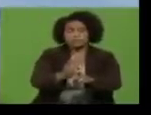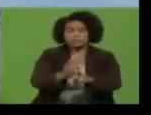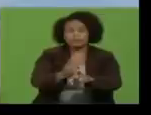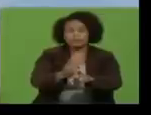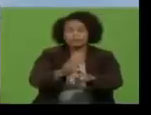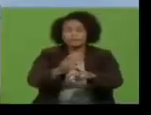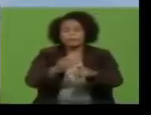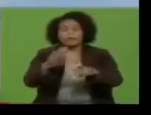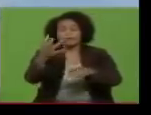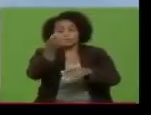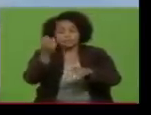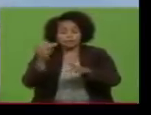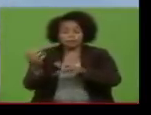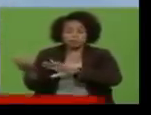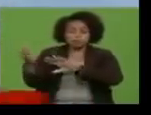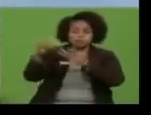excepto quando a